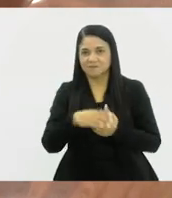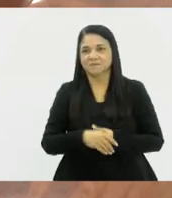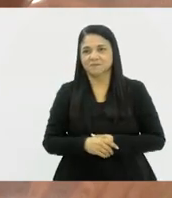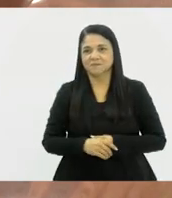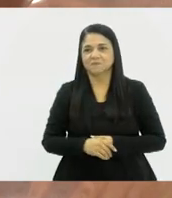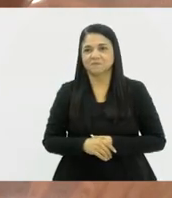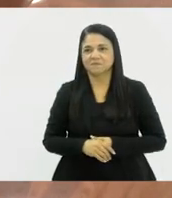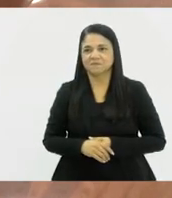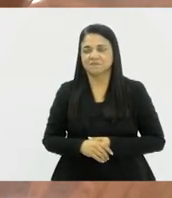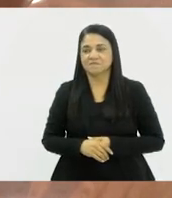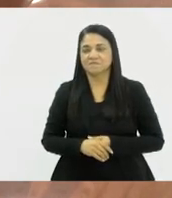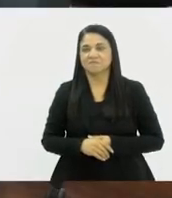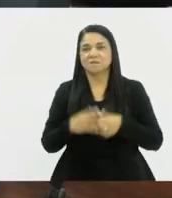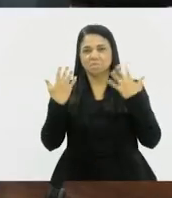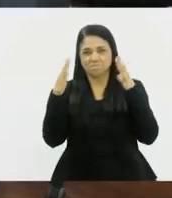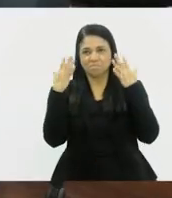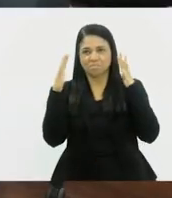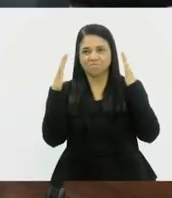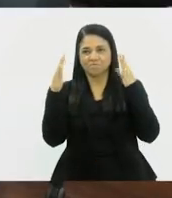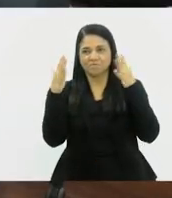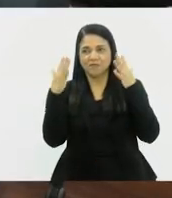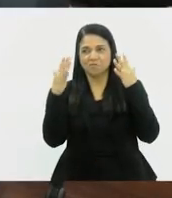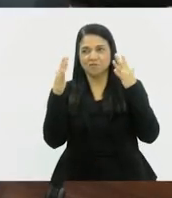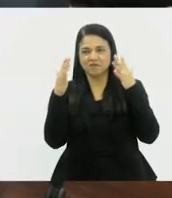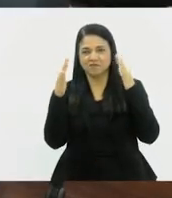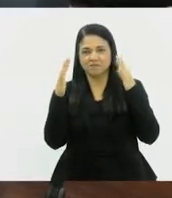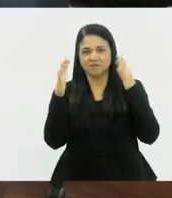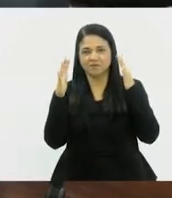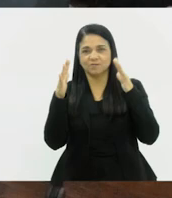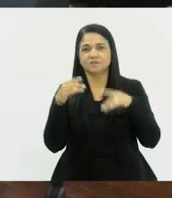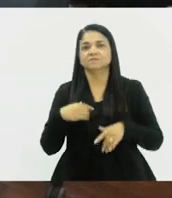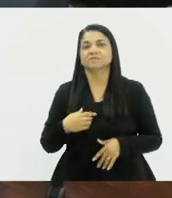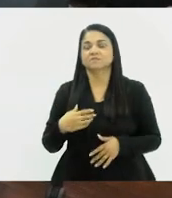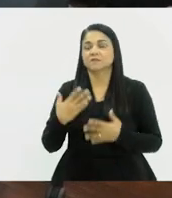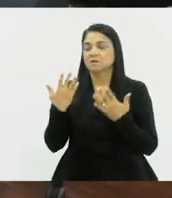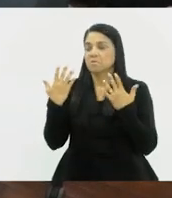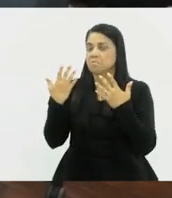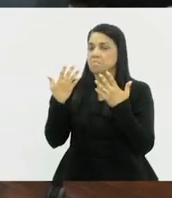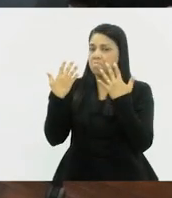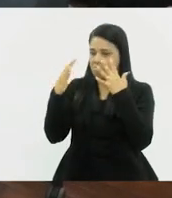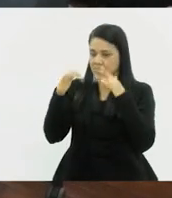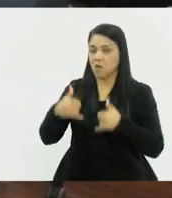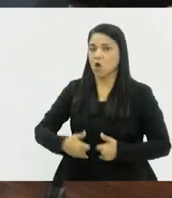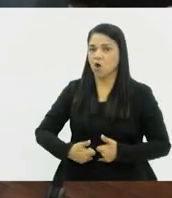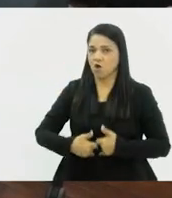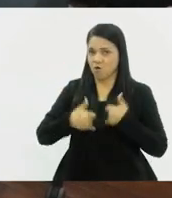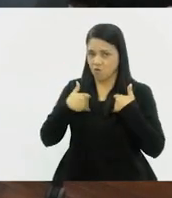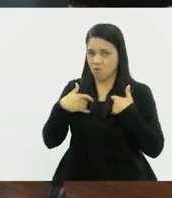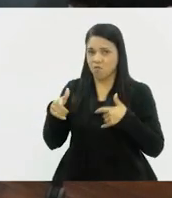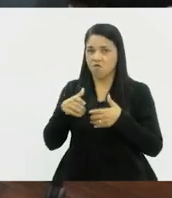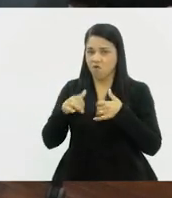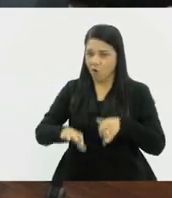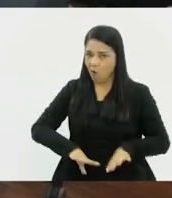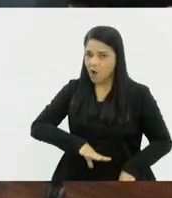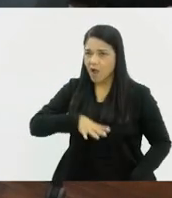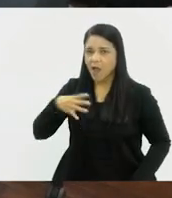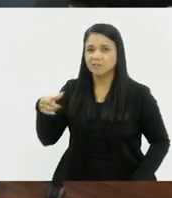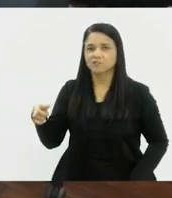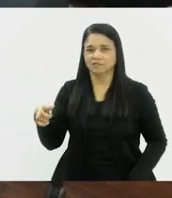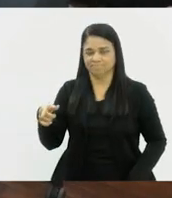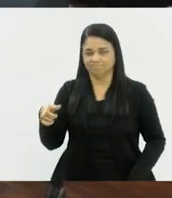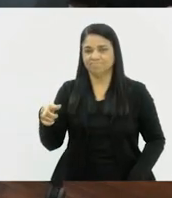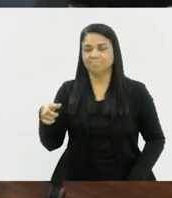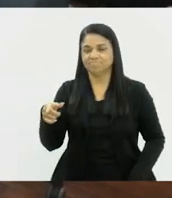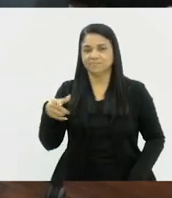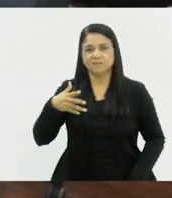tarde parabéns aqui pela pela coragem Inacreditável né a quantidade de coisas que esse